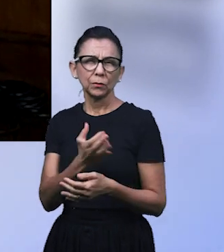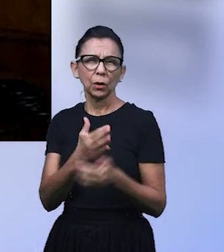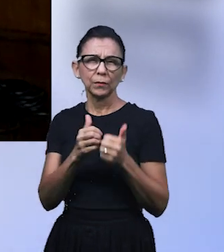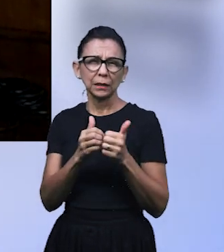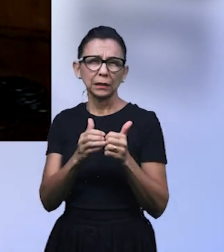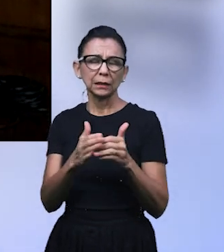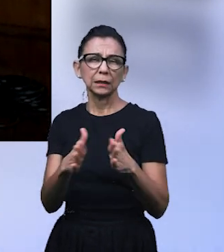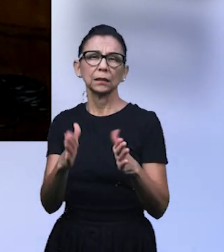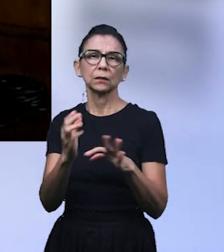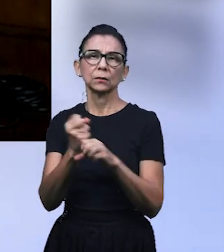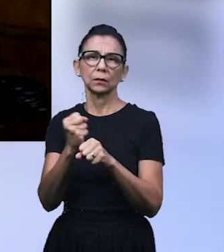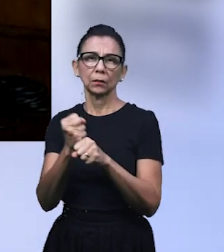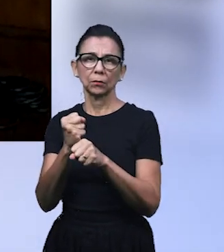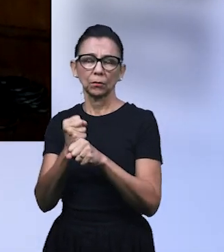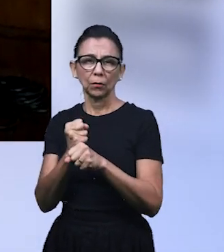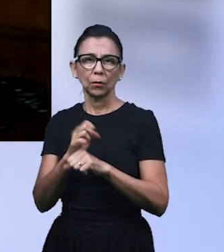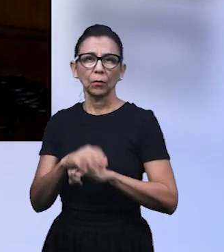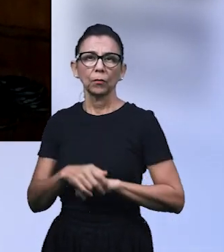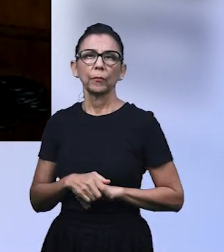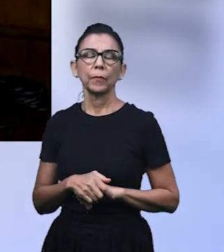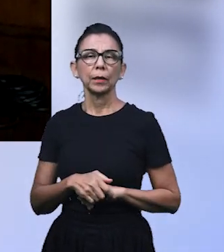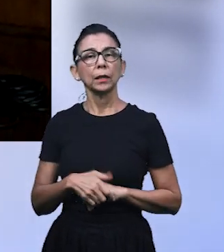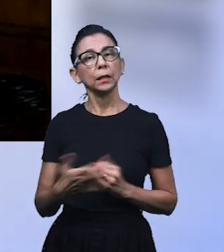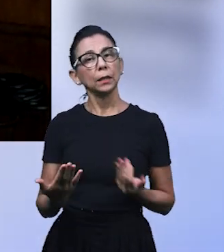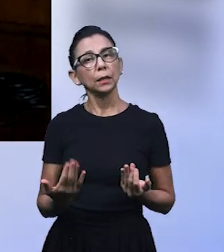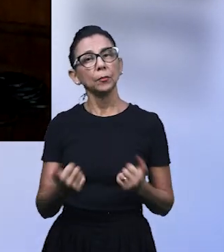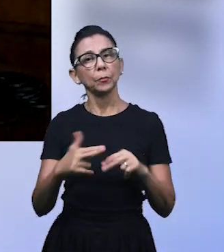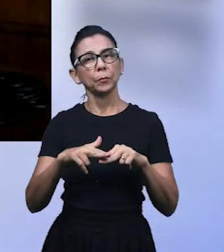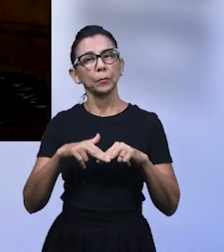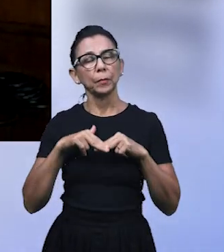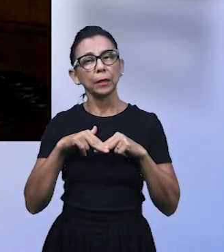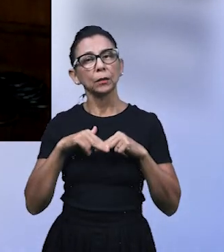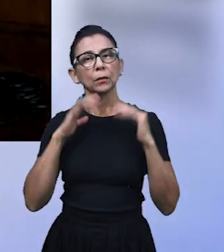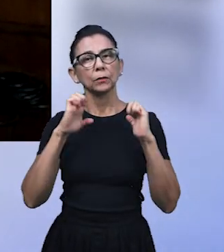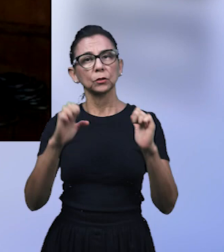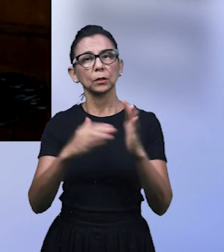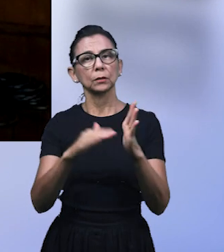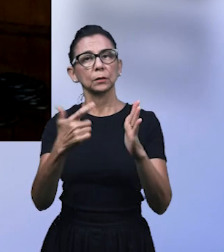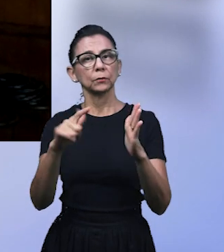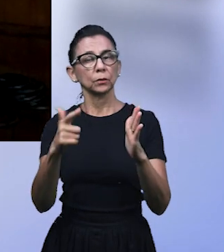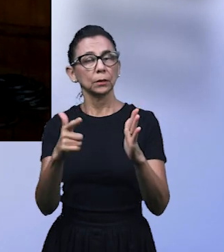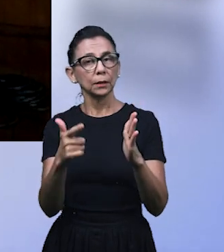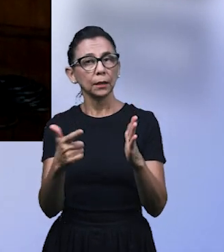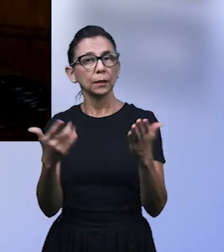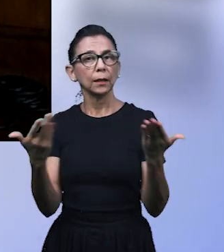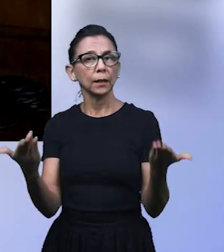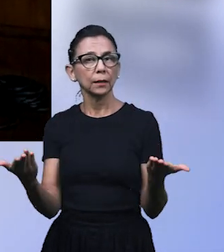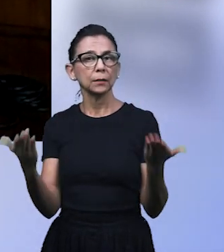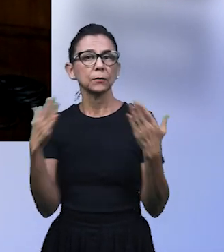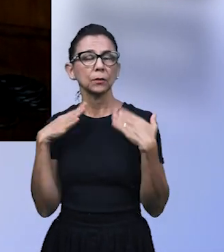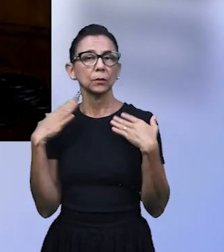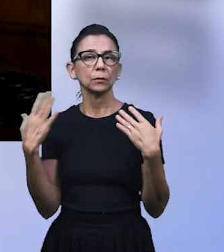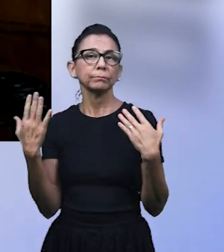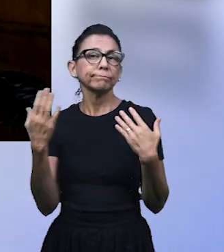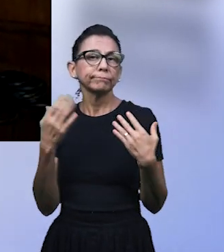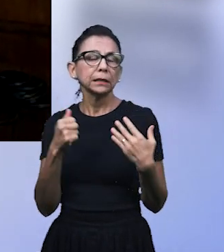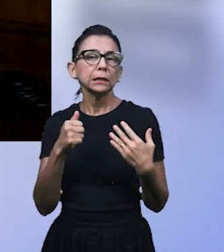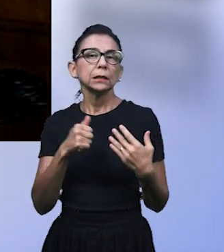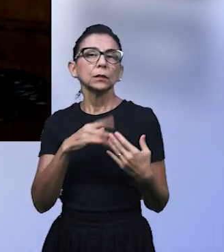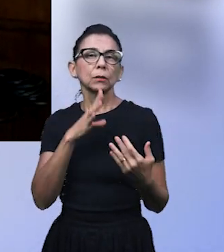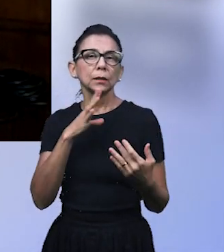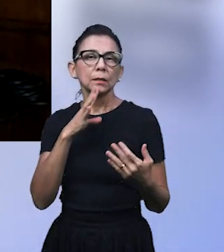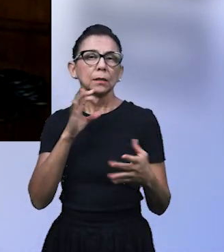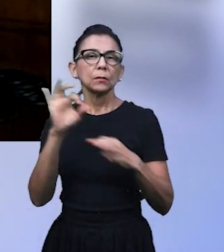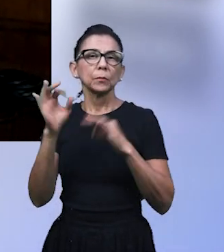obra, que foram alcançados através desse trabalho do Evangelho Sem Fronteiras e que ficaram maravilhados de estarem